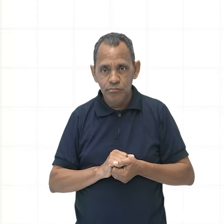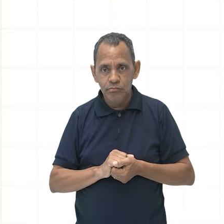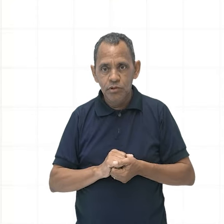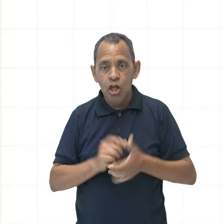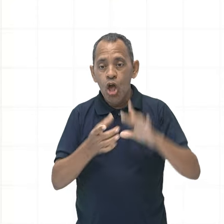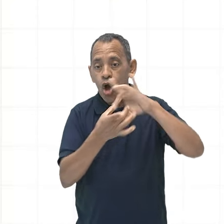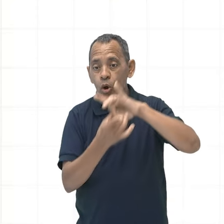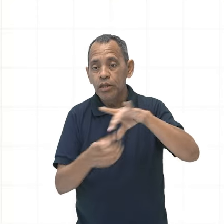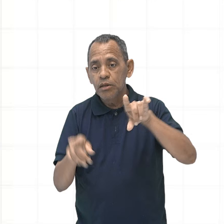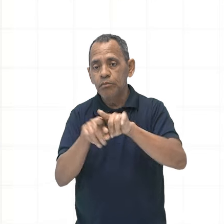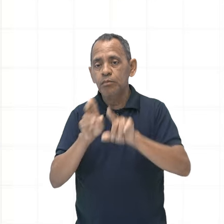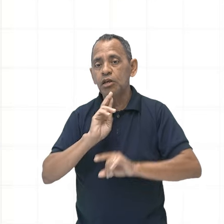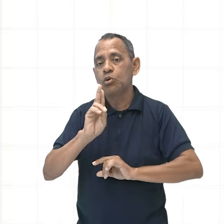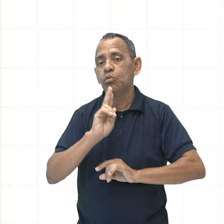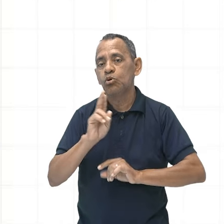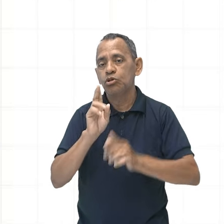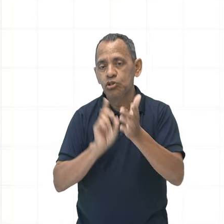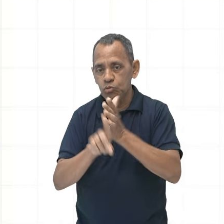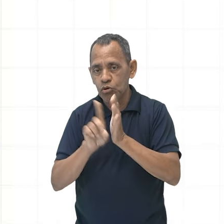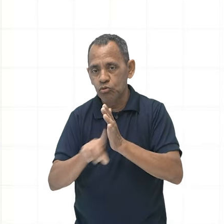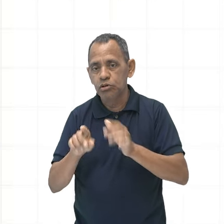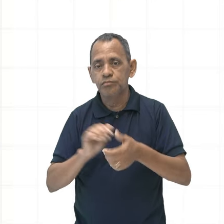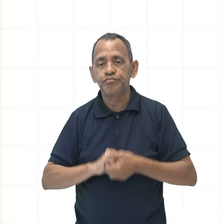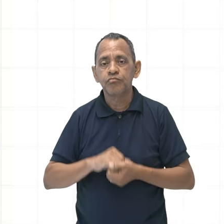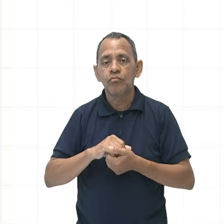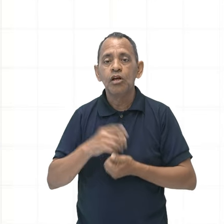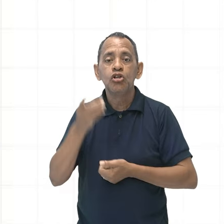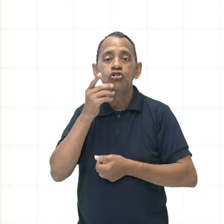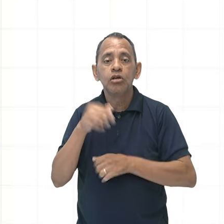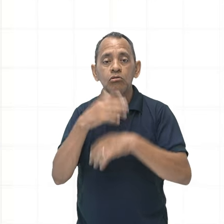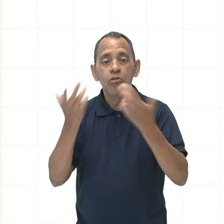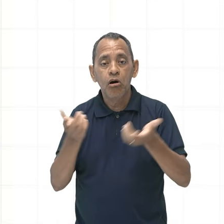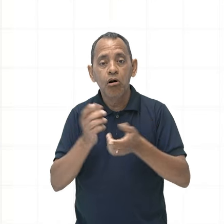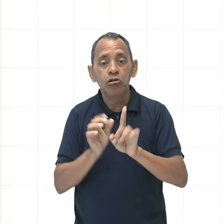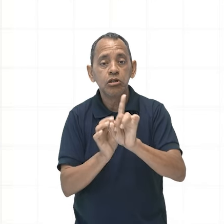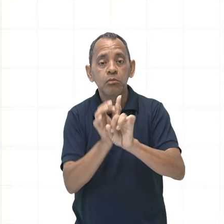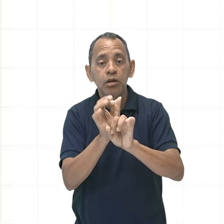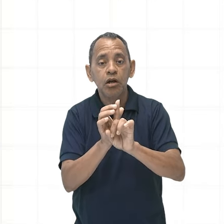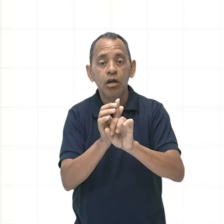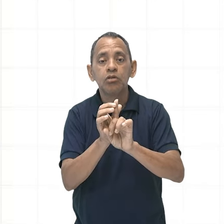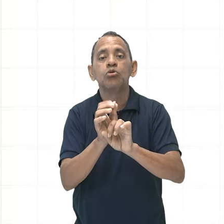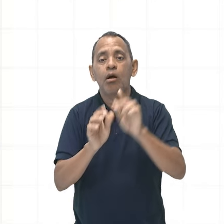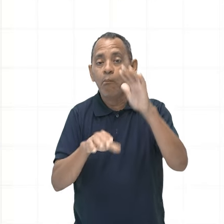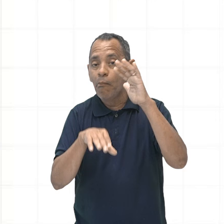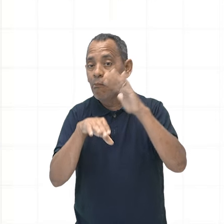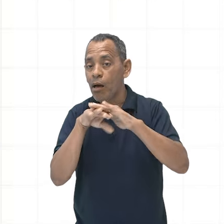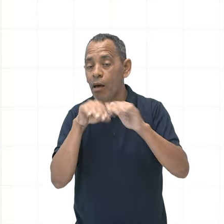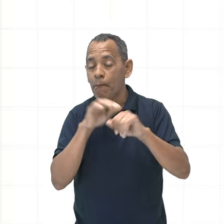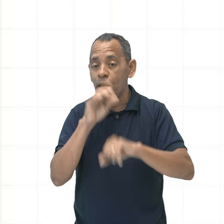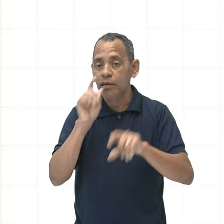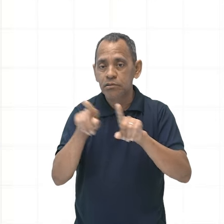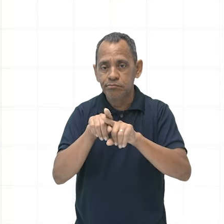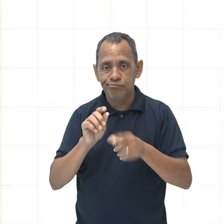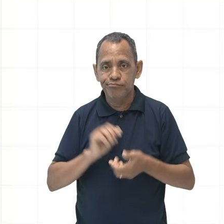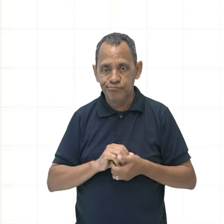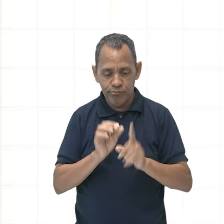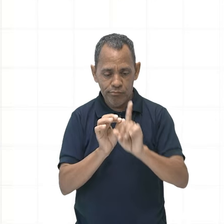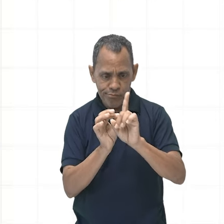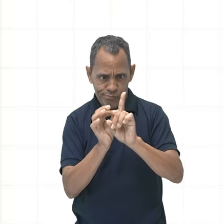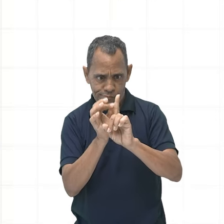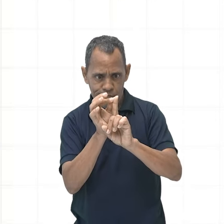essas questões. Qual o dia teve a temperatura mais alta? Então, no gráfico, qual dia teve a temperatura